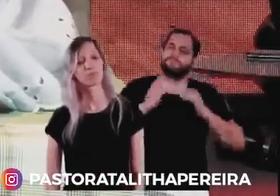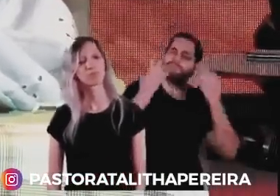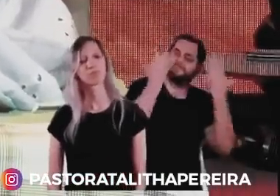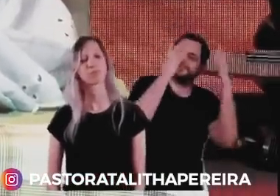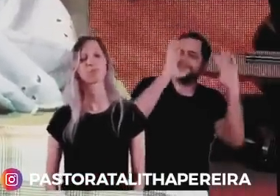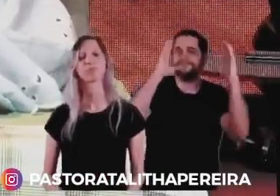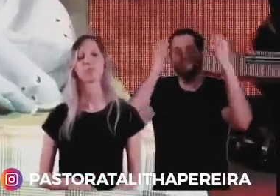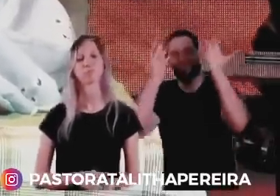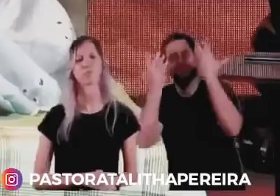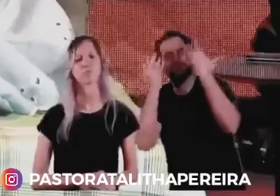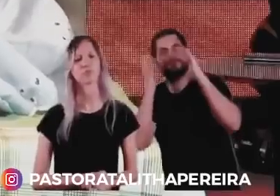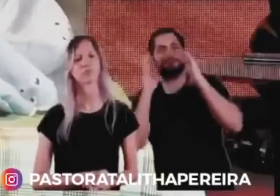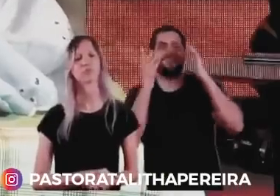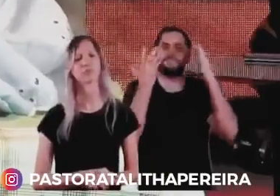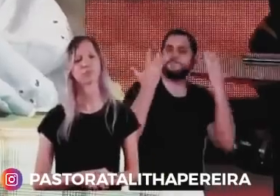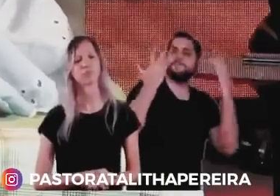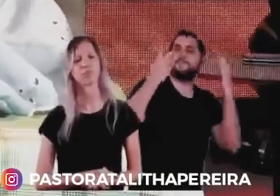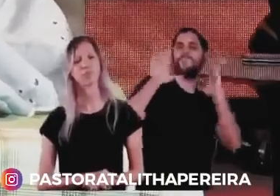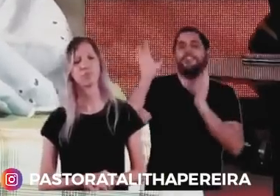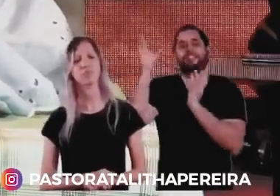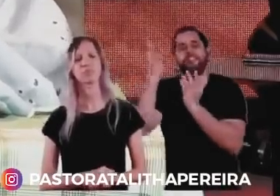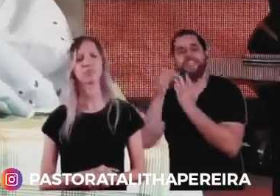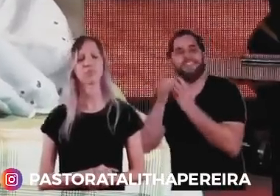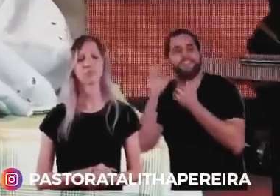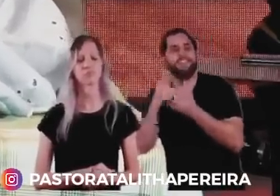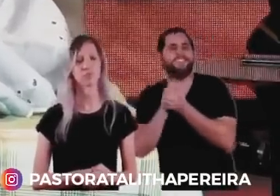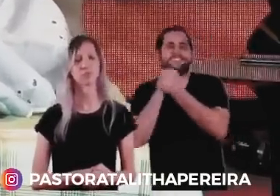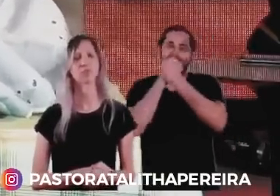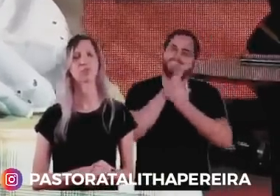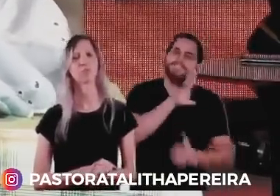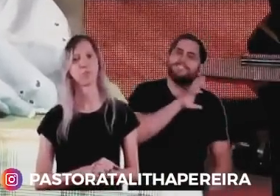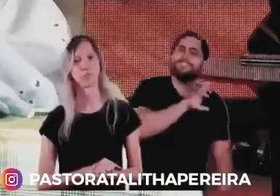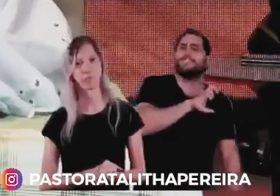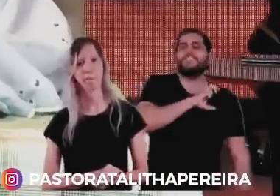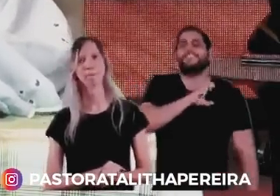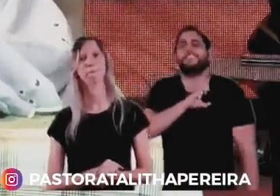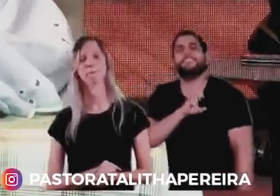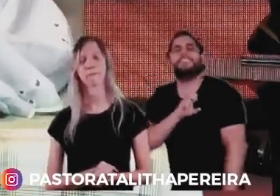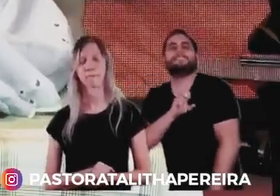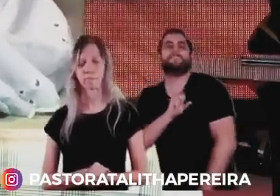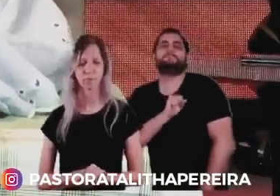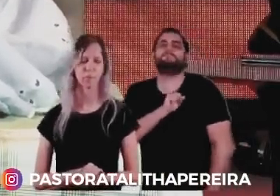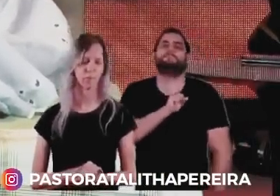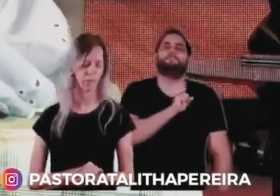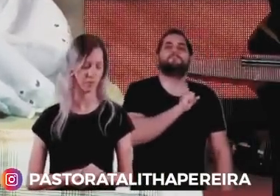celebrando a união do nosso amor.